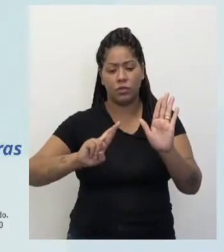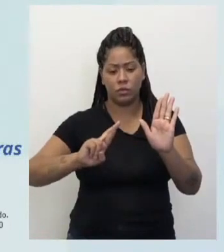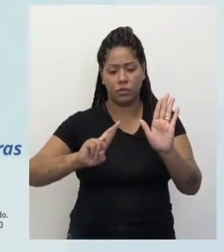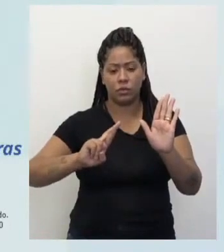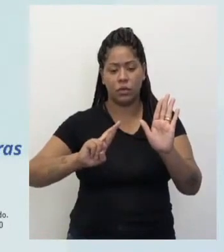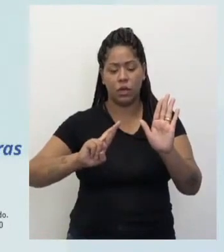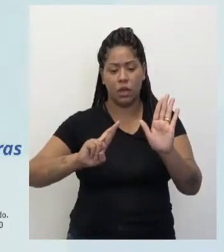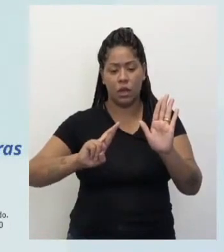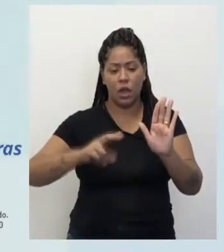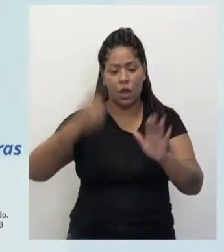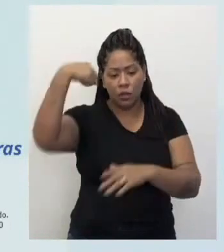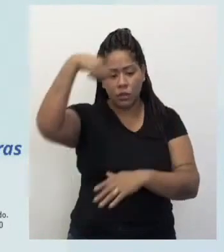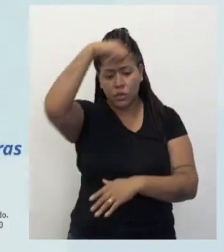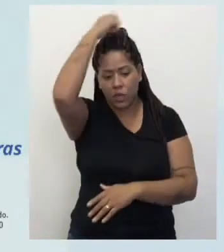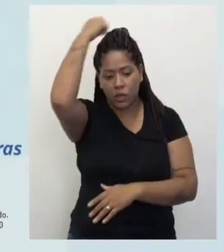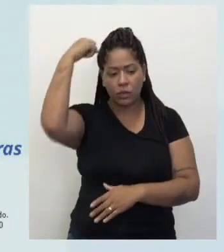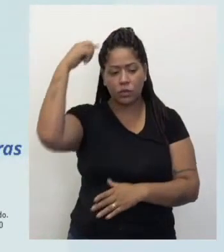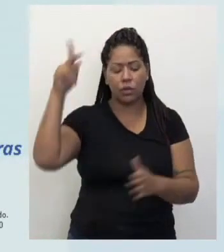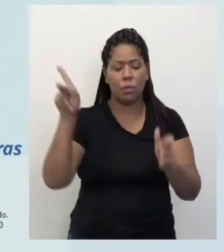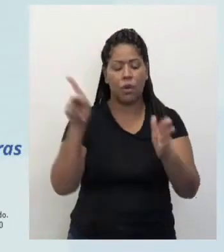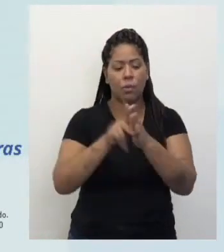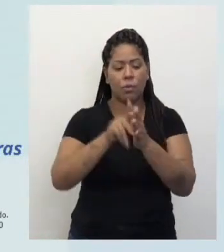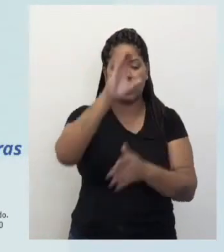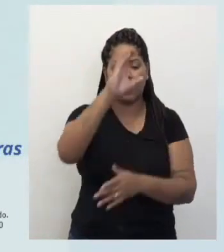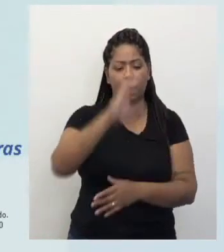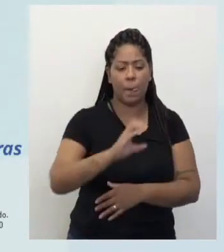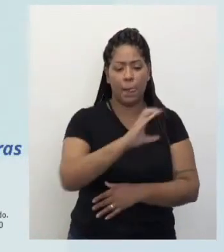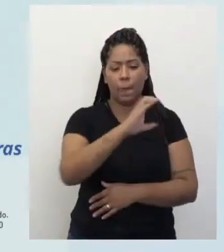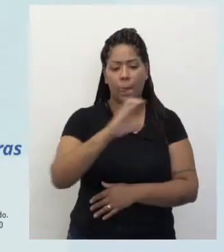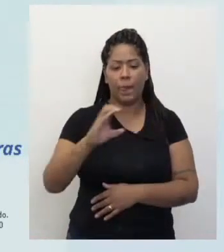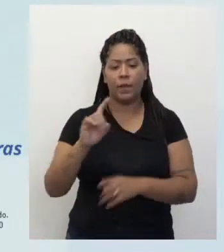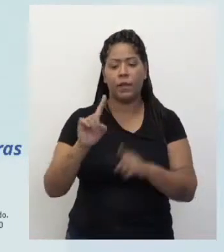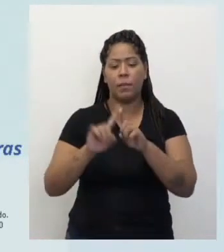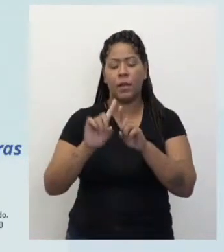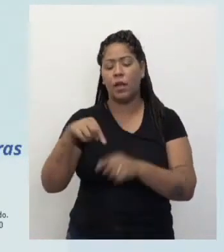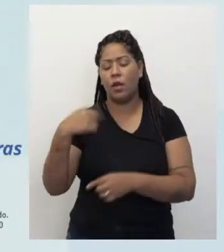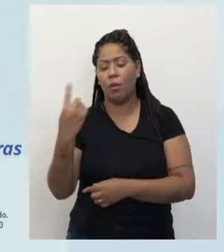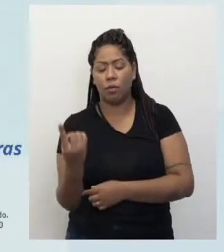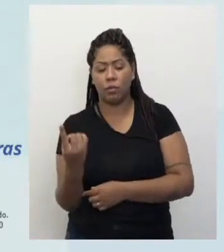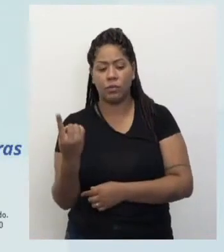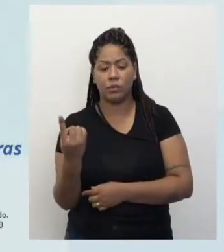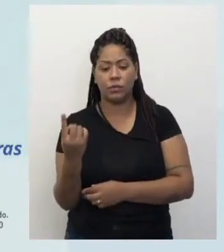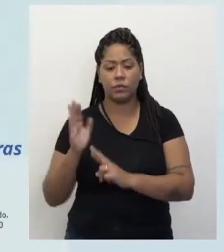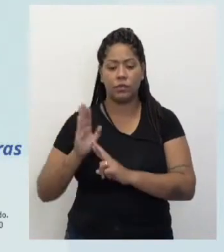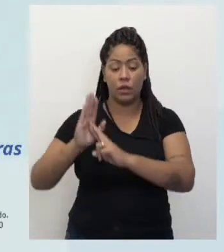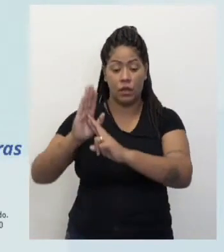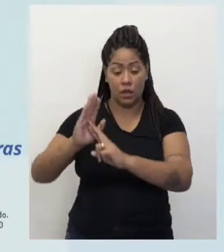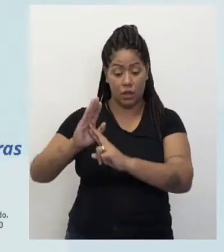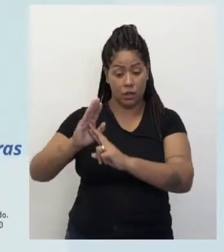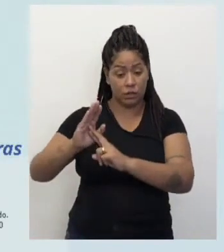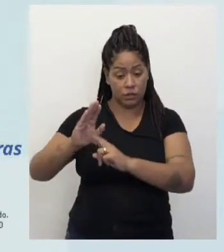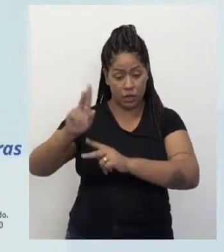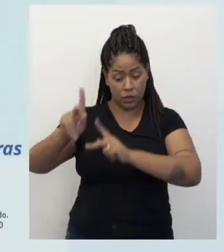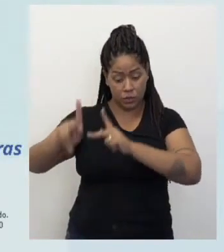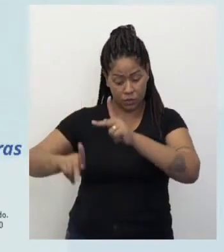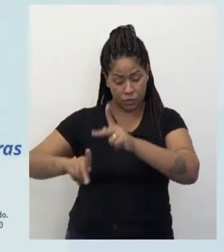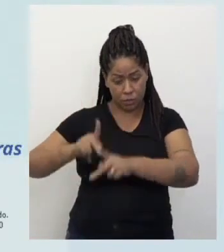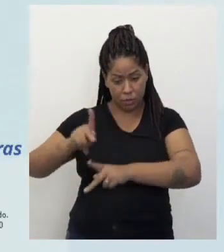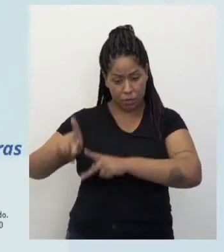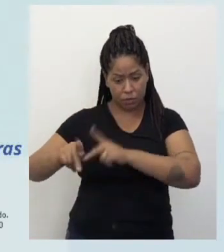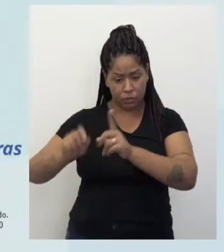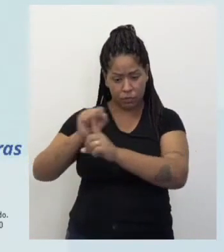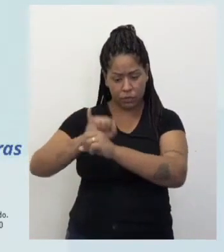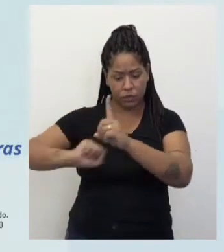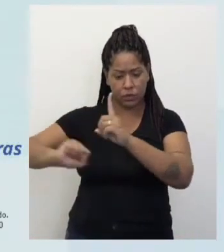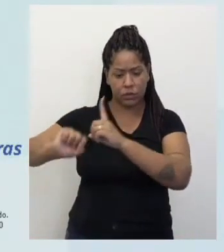Igreja Católica, e a da direita, a gente já viu isso em aulas anteriores, representa bem a sociedade medieval, né? O